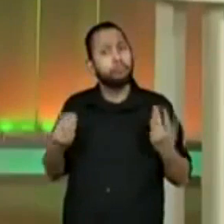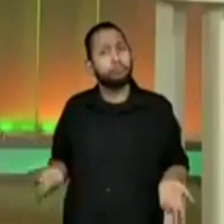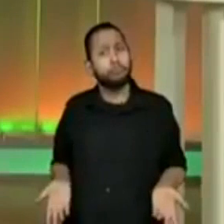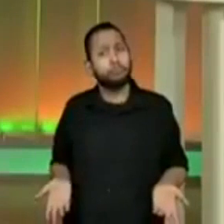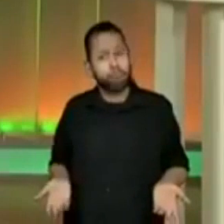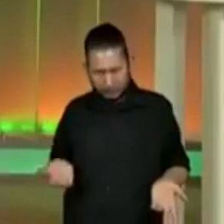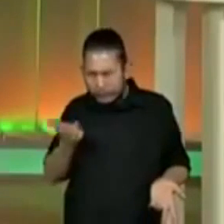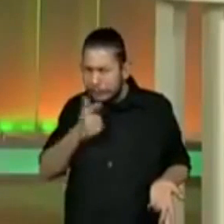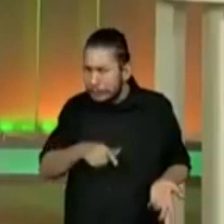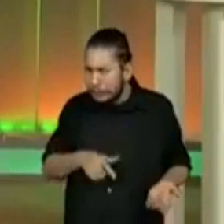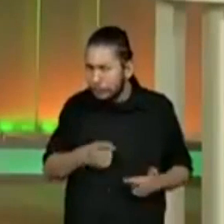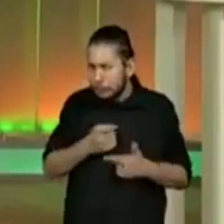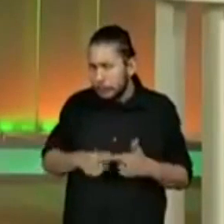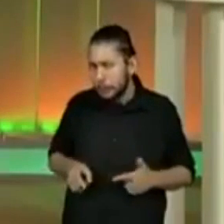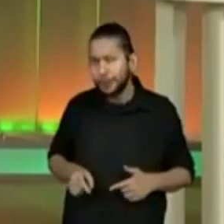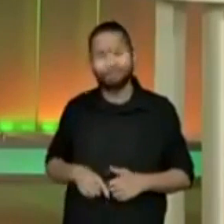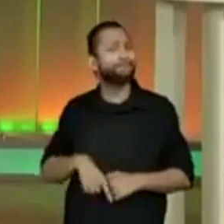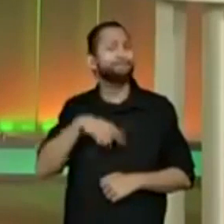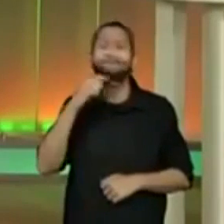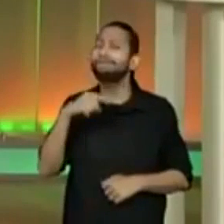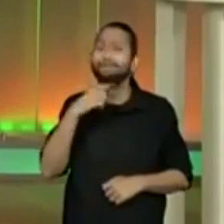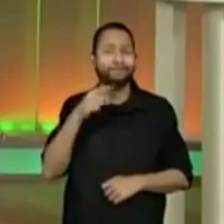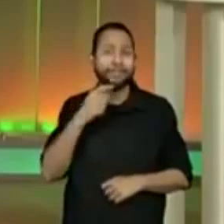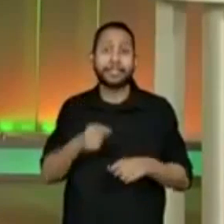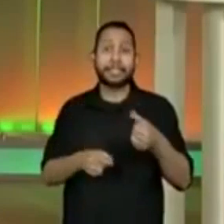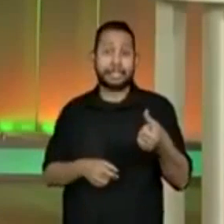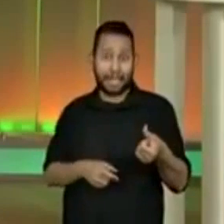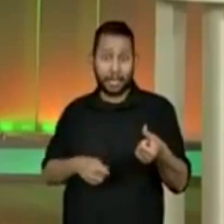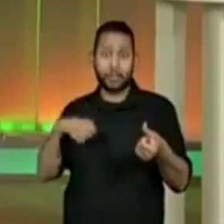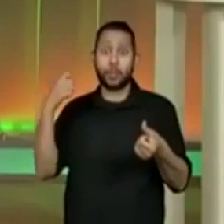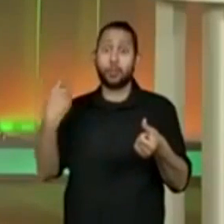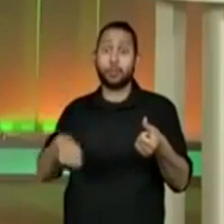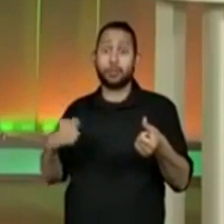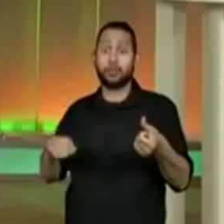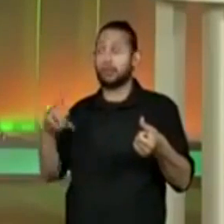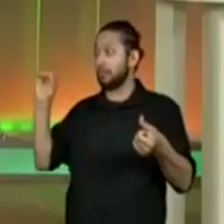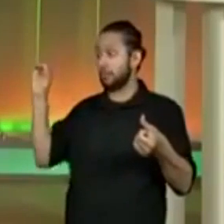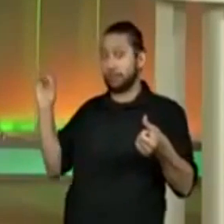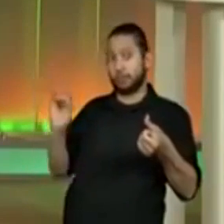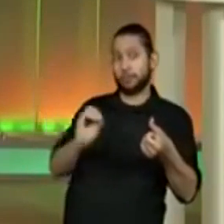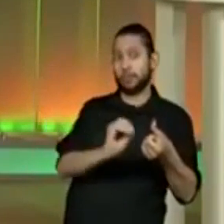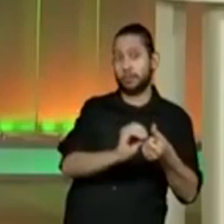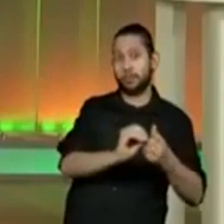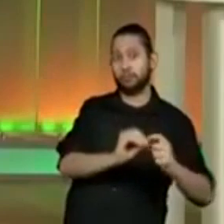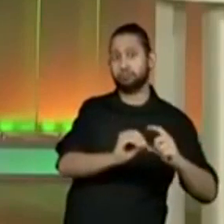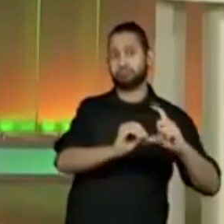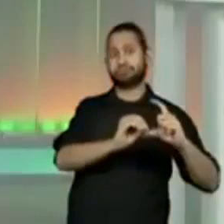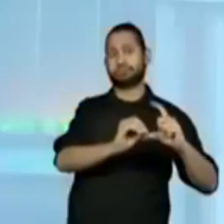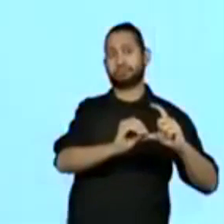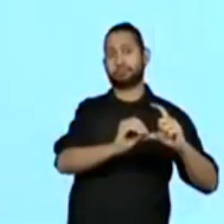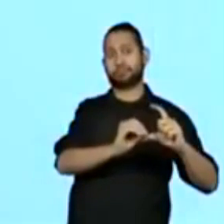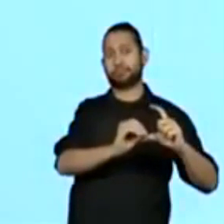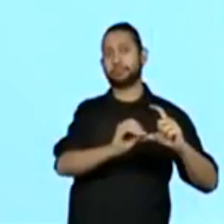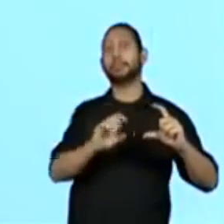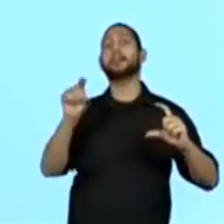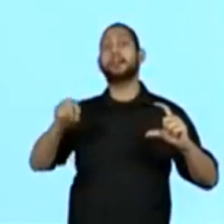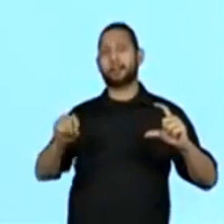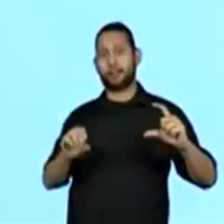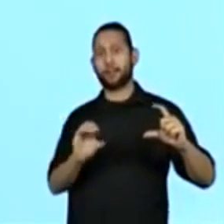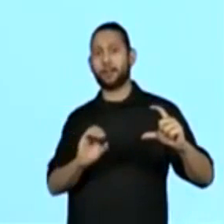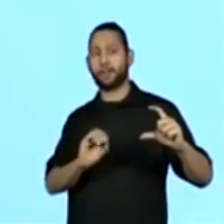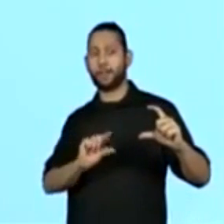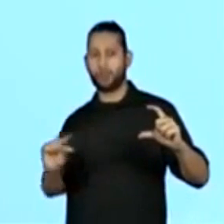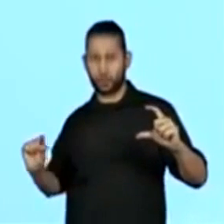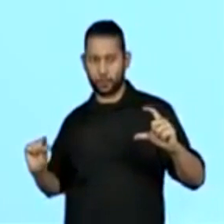menor. 6 não dá para dividir. E o que eu faço? Acabei de explicar para vocês.